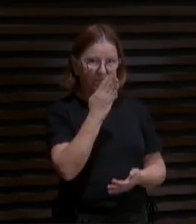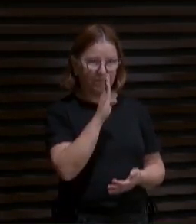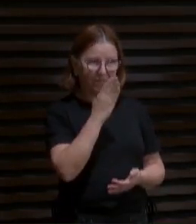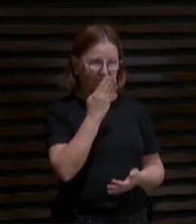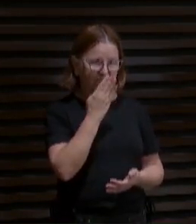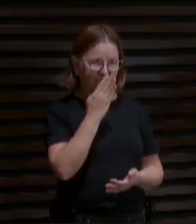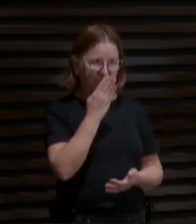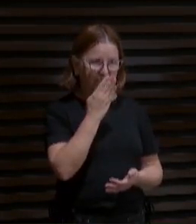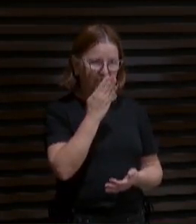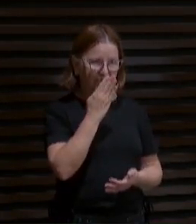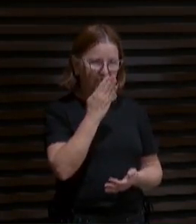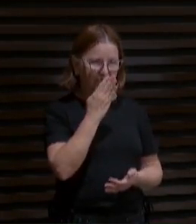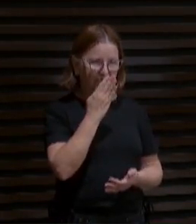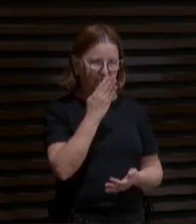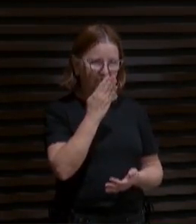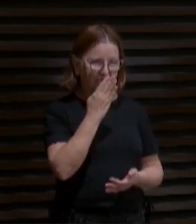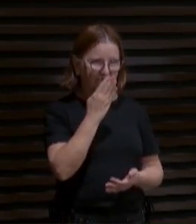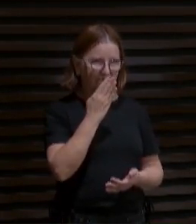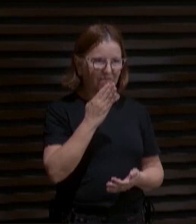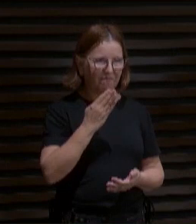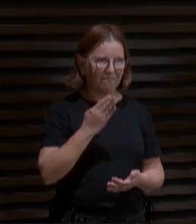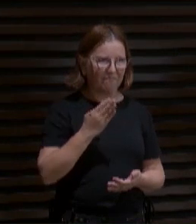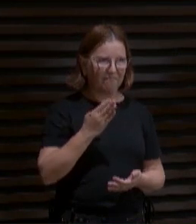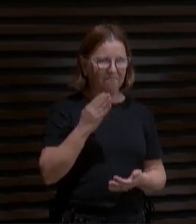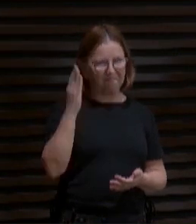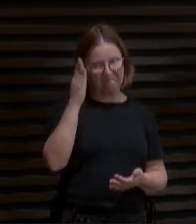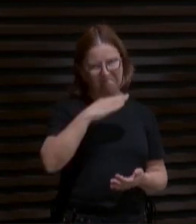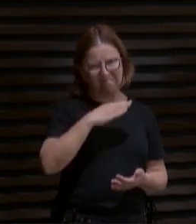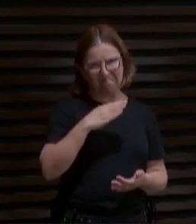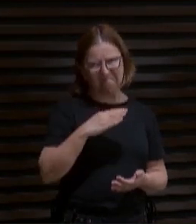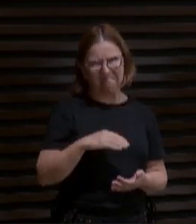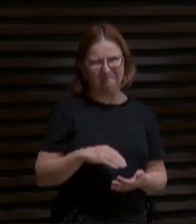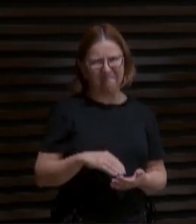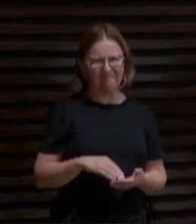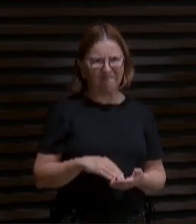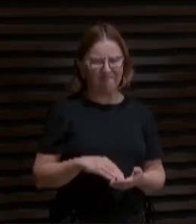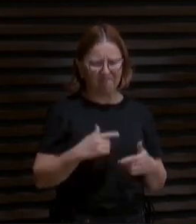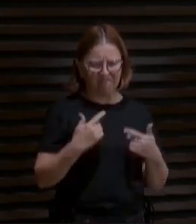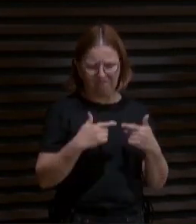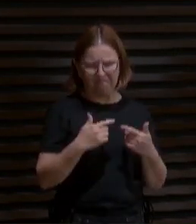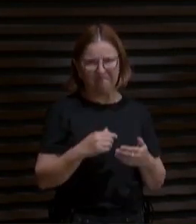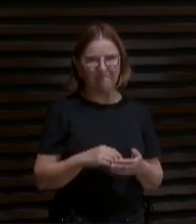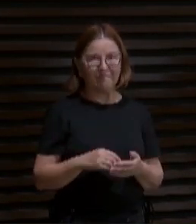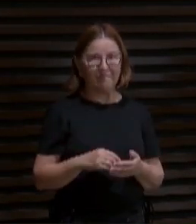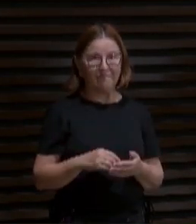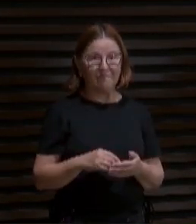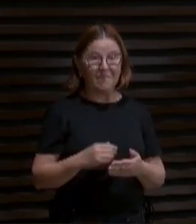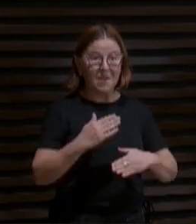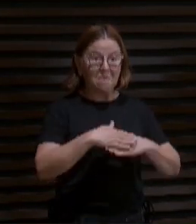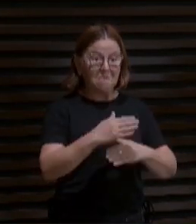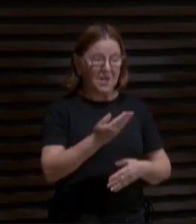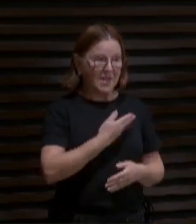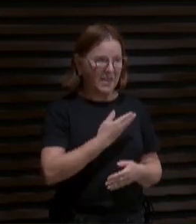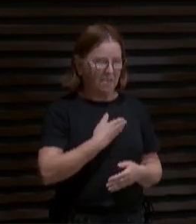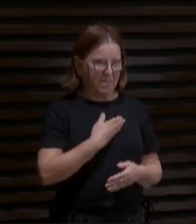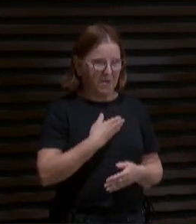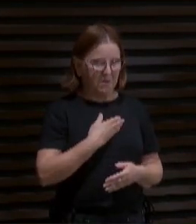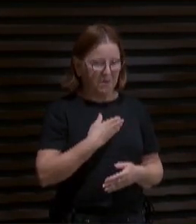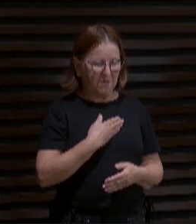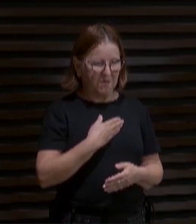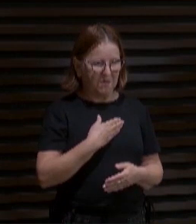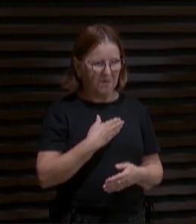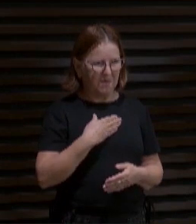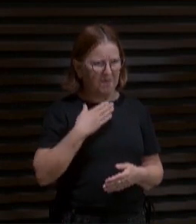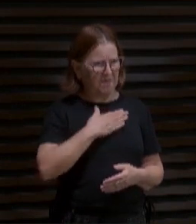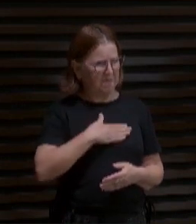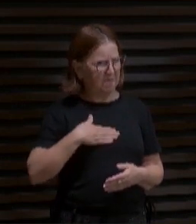traidores, atrevidos, enfatuados, mais amigos dos prazeres do